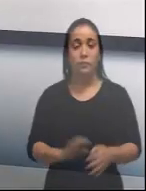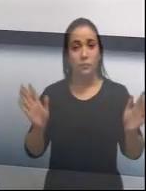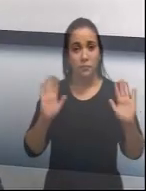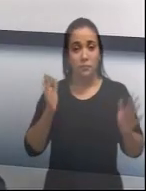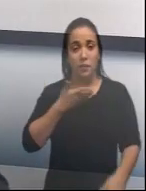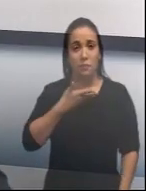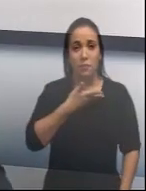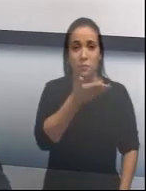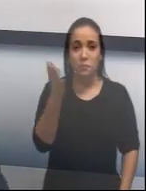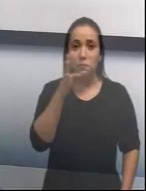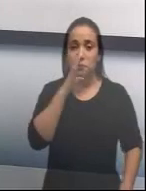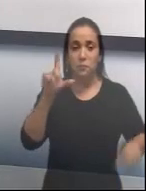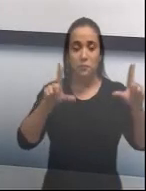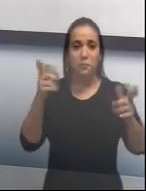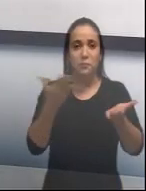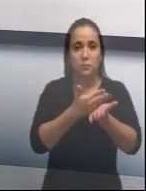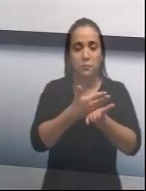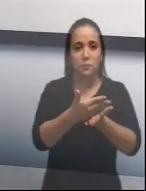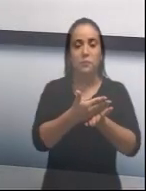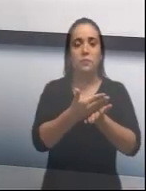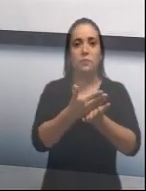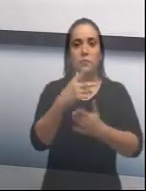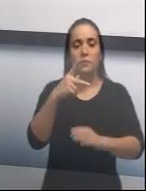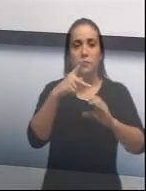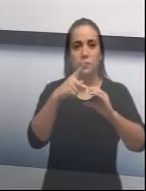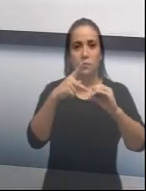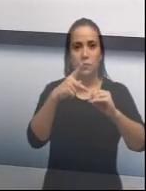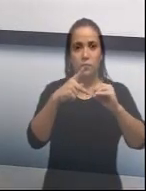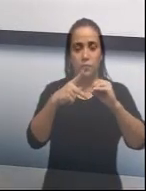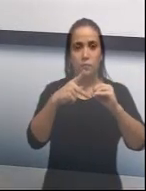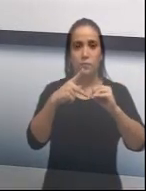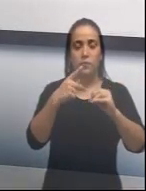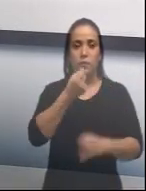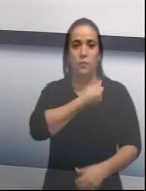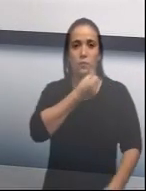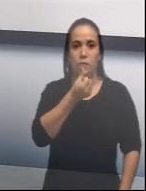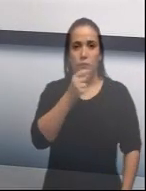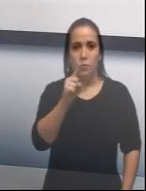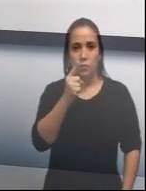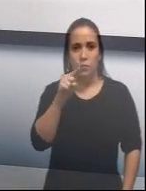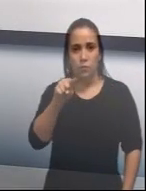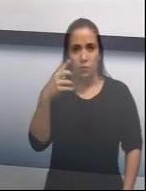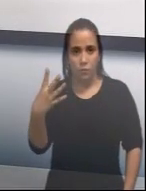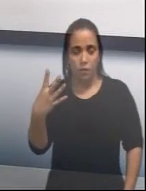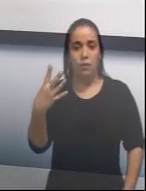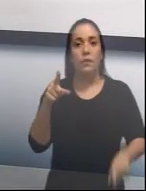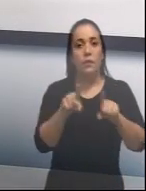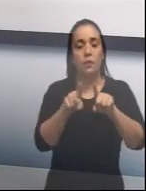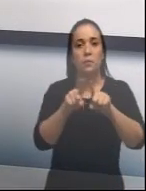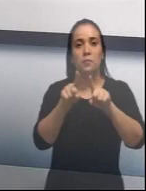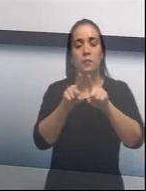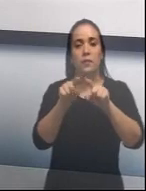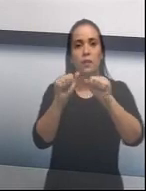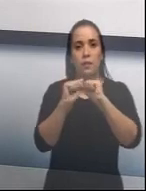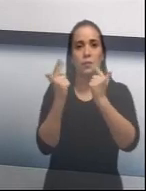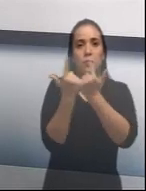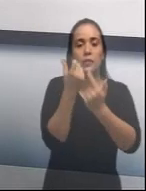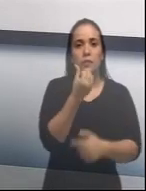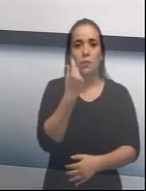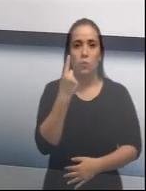Olá, amigo telespectador, estamos iniciando mais um programa Pela Ordem na sua TV Fortaleza, canal 61.4, na sua TV Assembleia,